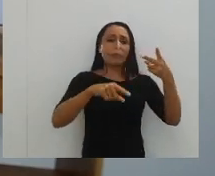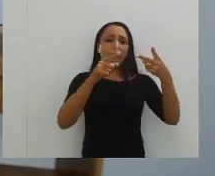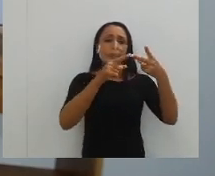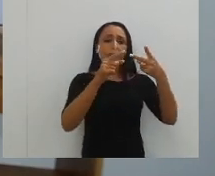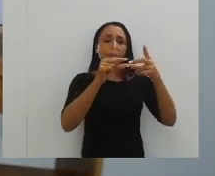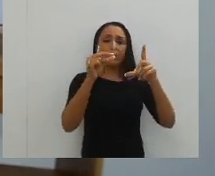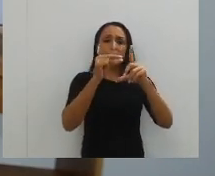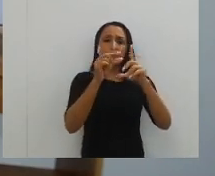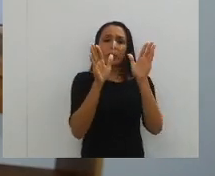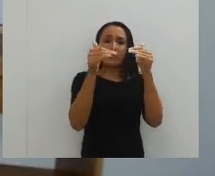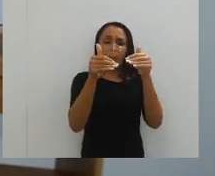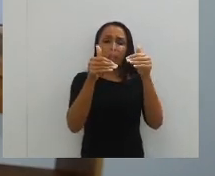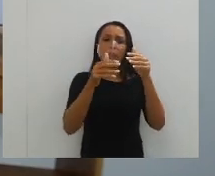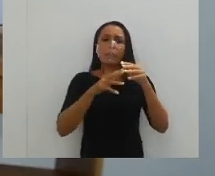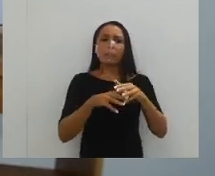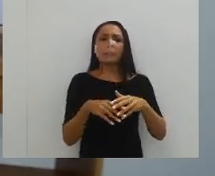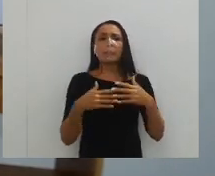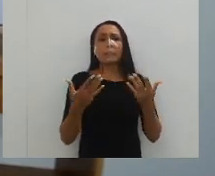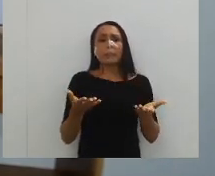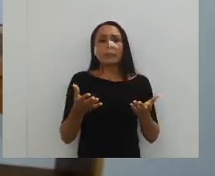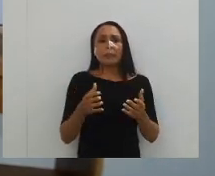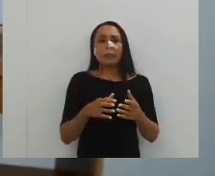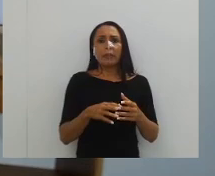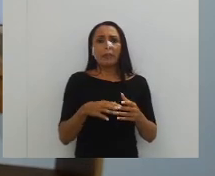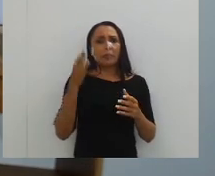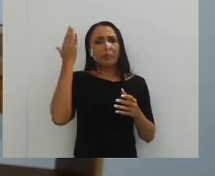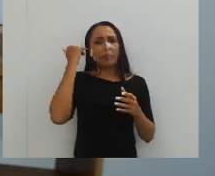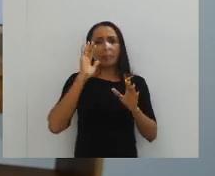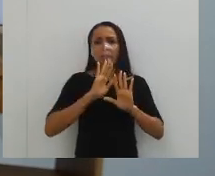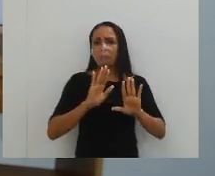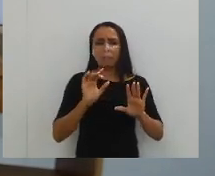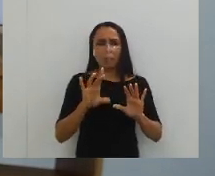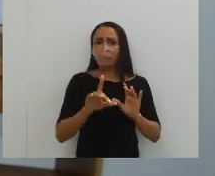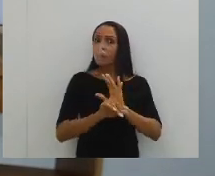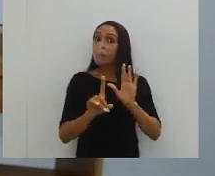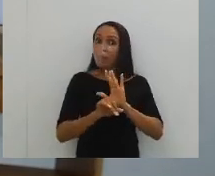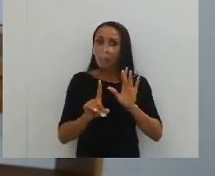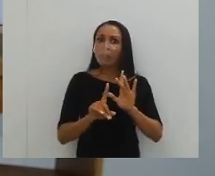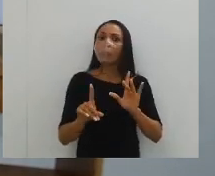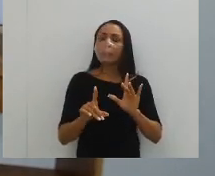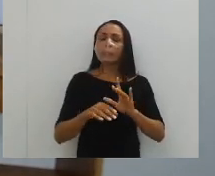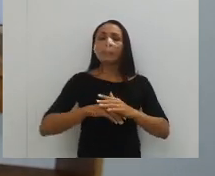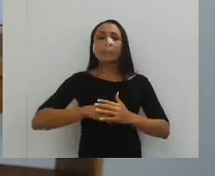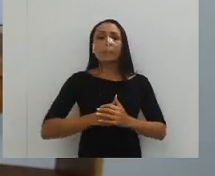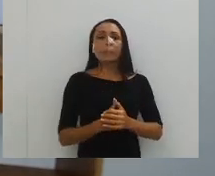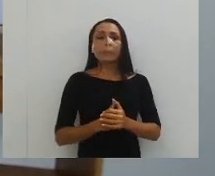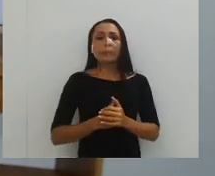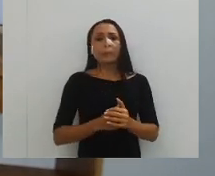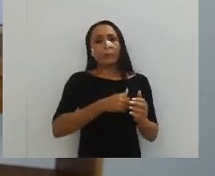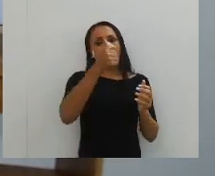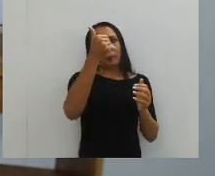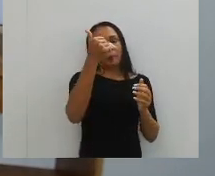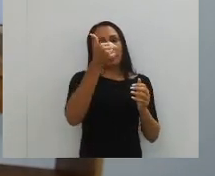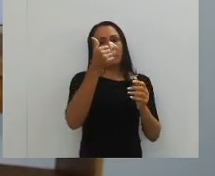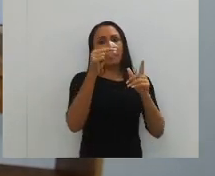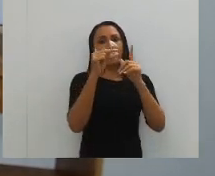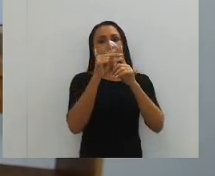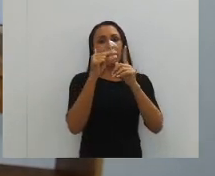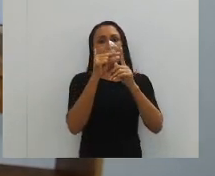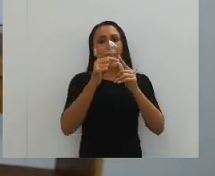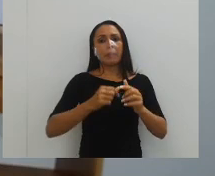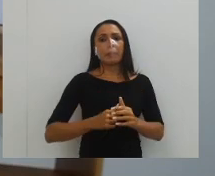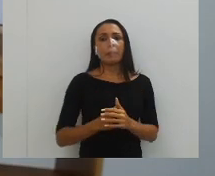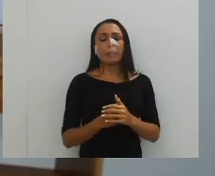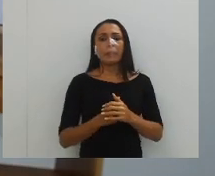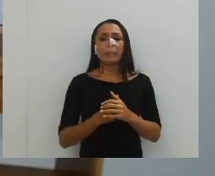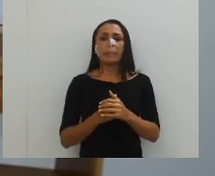é a palavra específica. Aí você vai dizer assim, tá, eu só vou ter que saber isso? É claro que não, né? Olha pra cá. A primeira palavra é a palavra